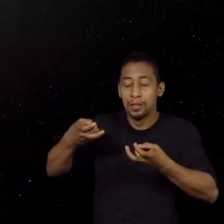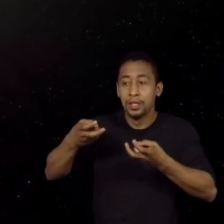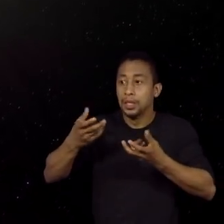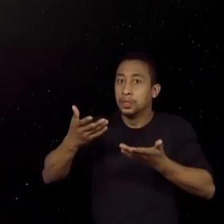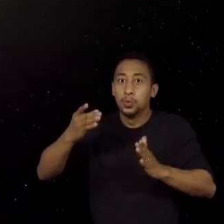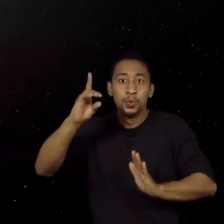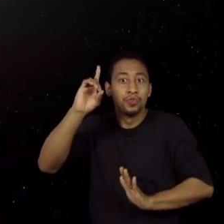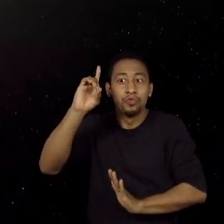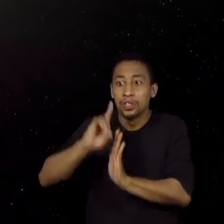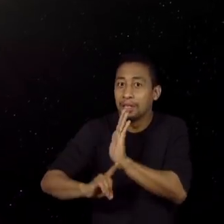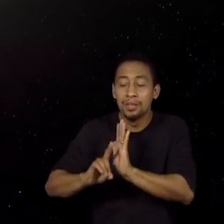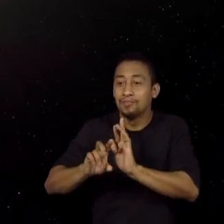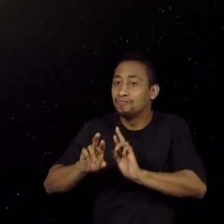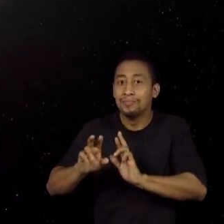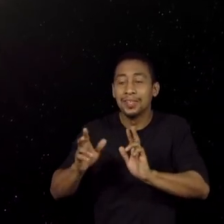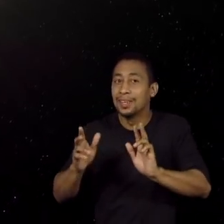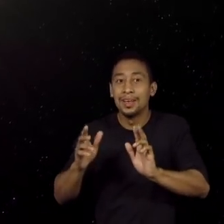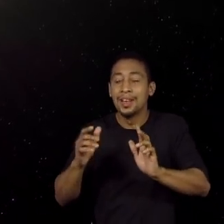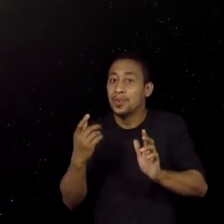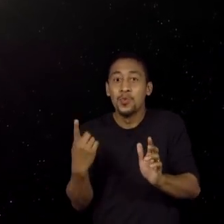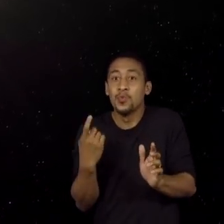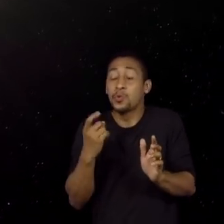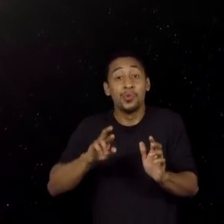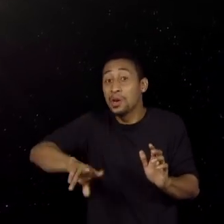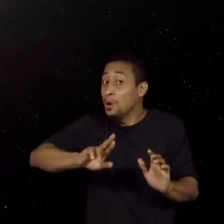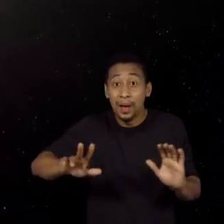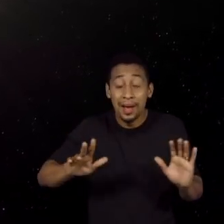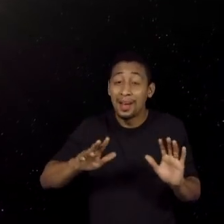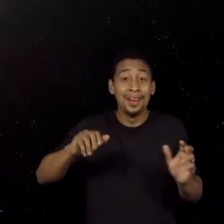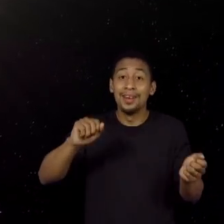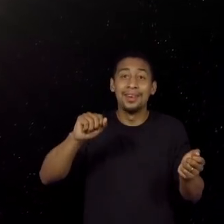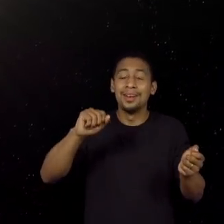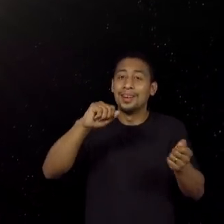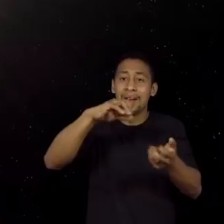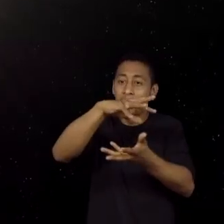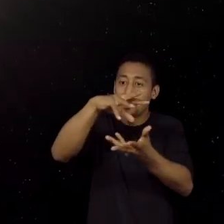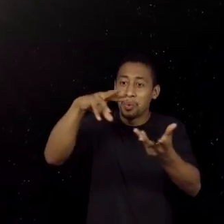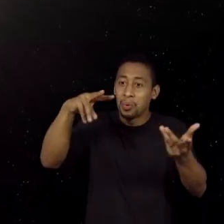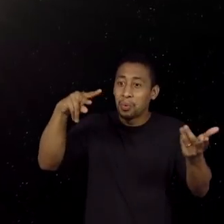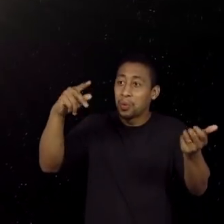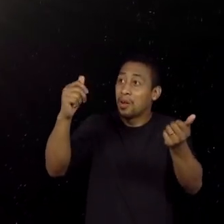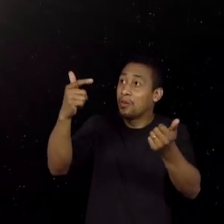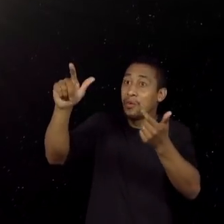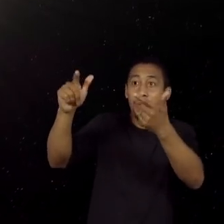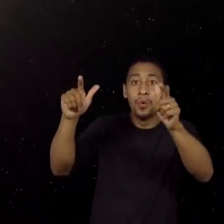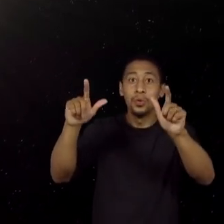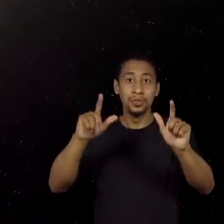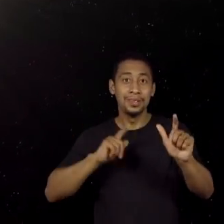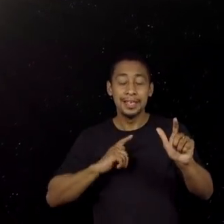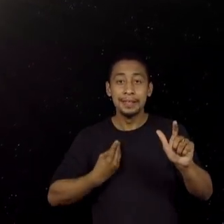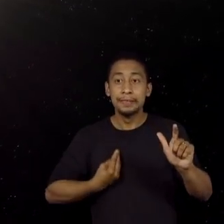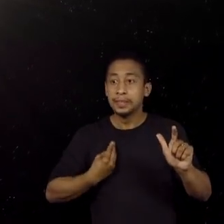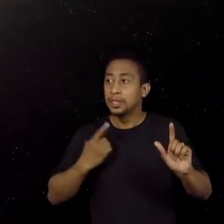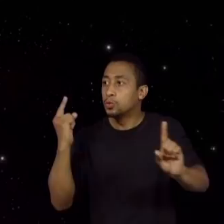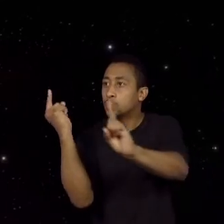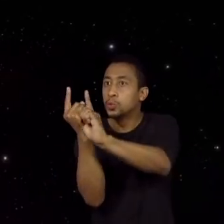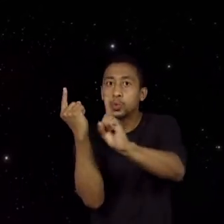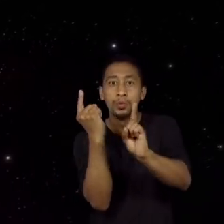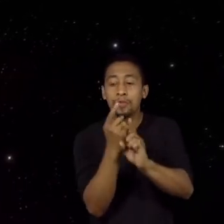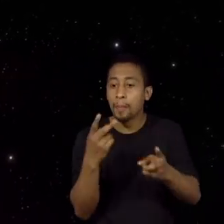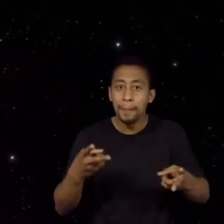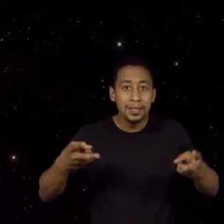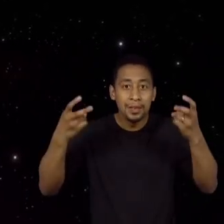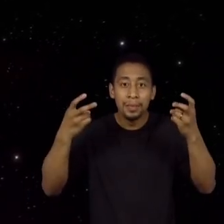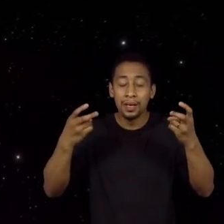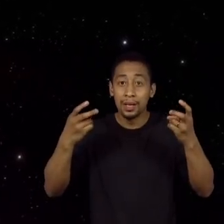gente entender que nós não somos os únicos seres vivos no universo, nós não somos assim tão especiais, mas